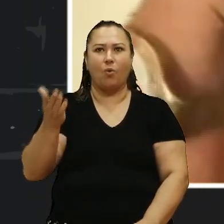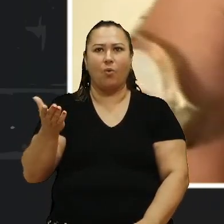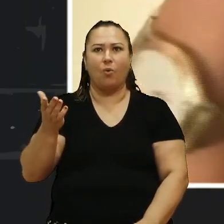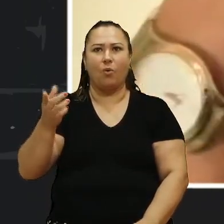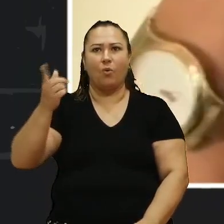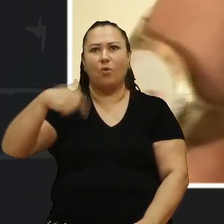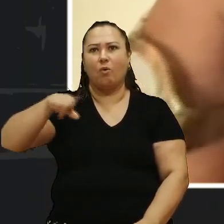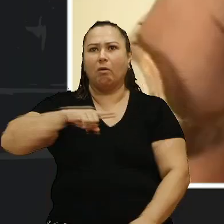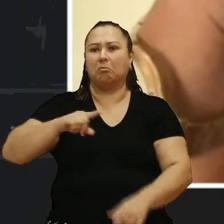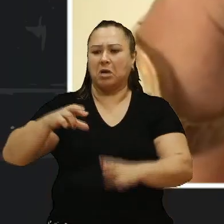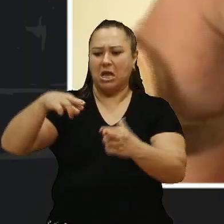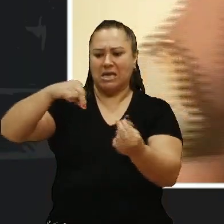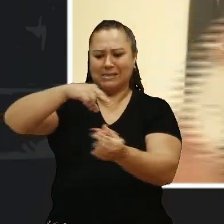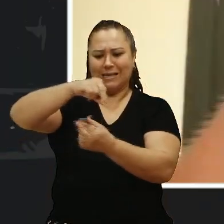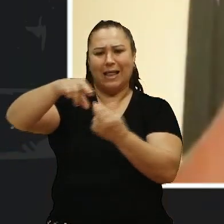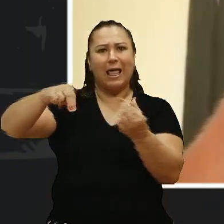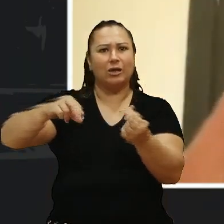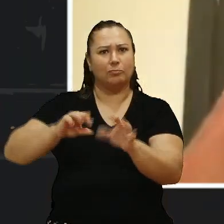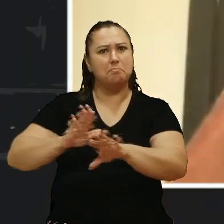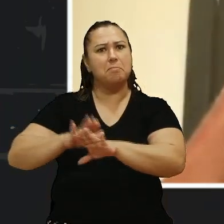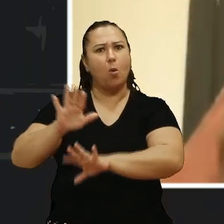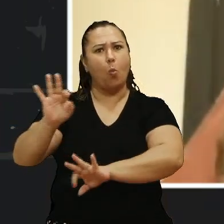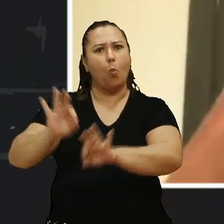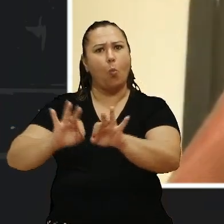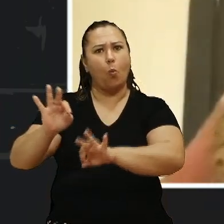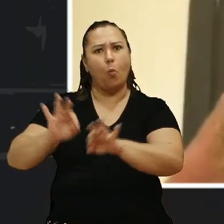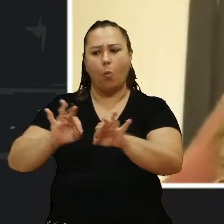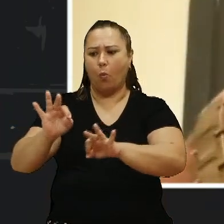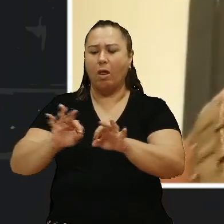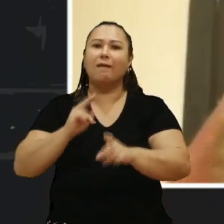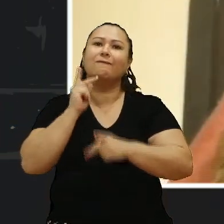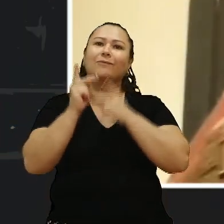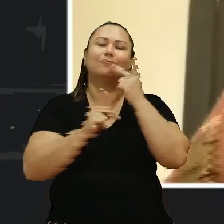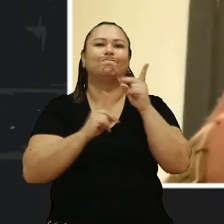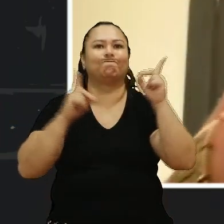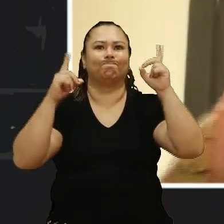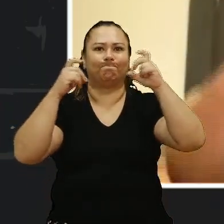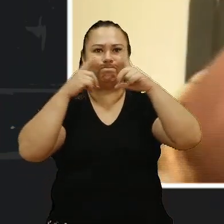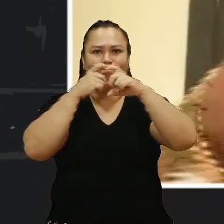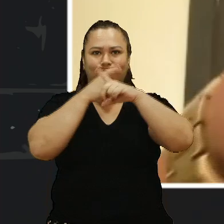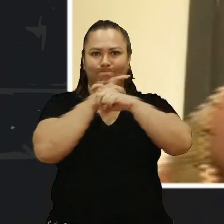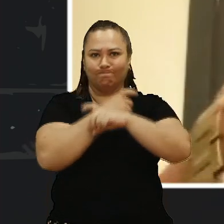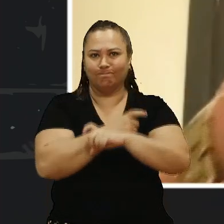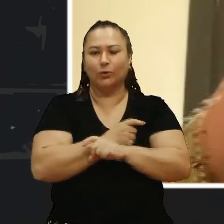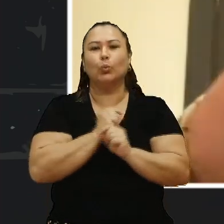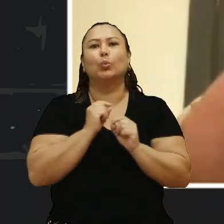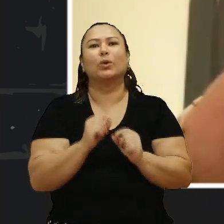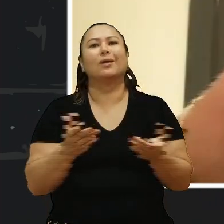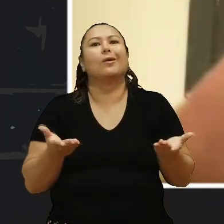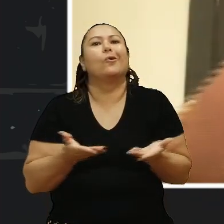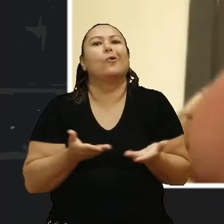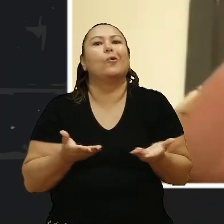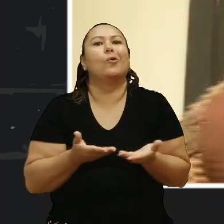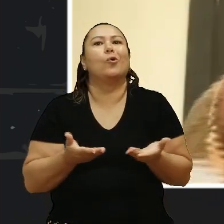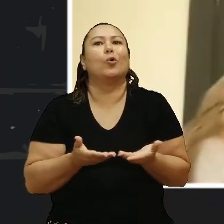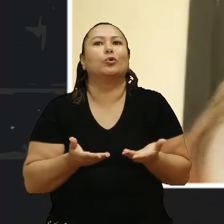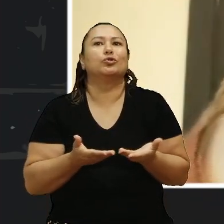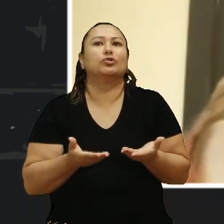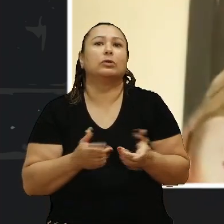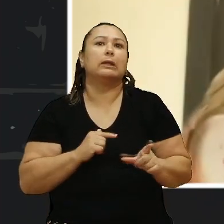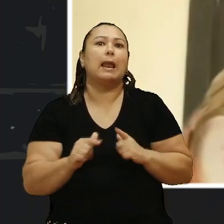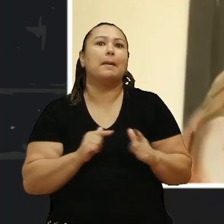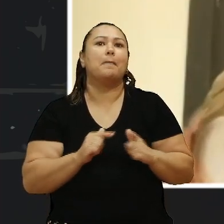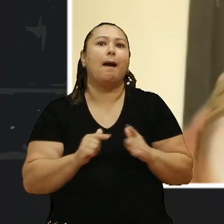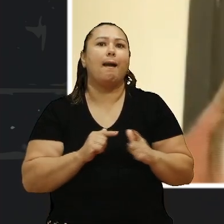mais estruturadas de Caxias, falando da dificuldade que é hoje em dia trabalhar